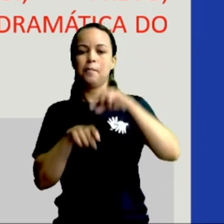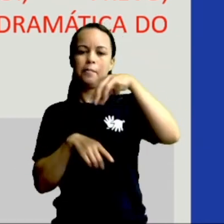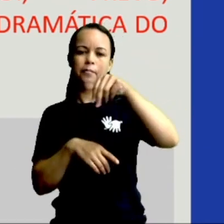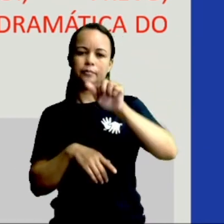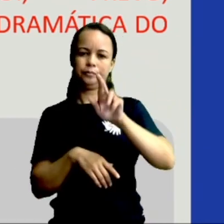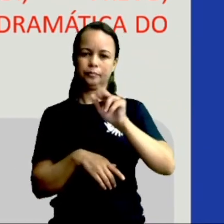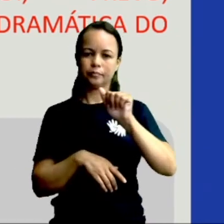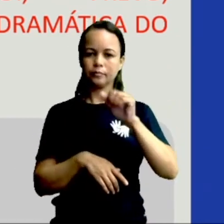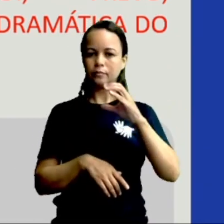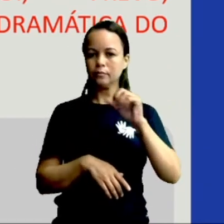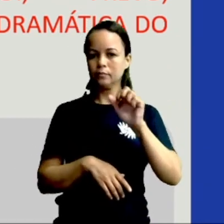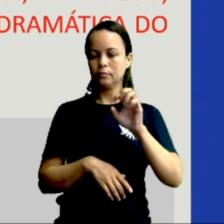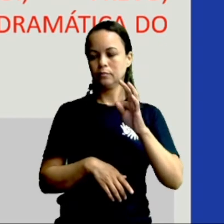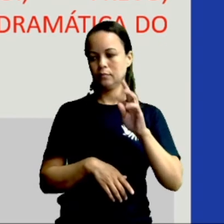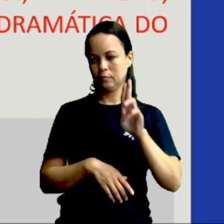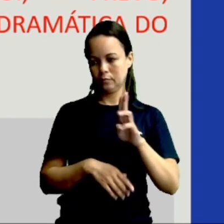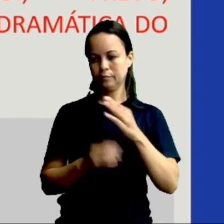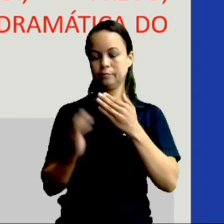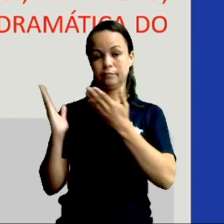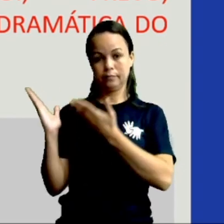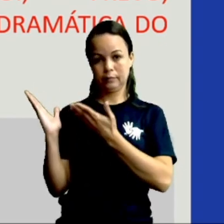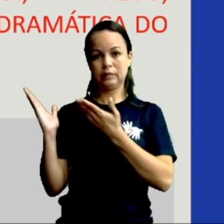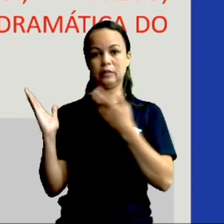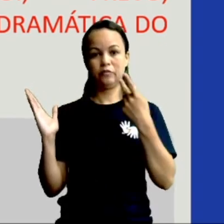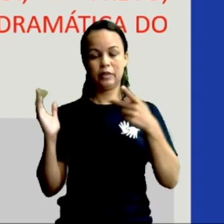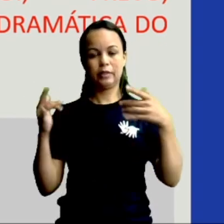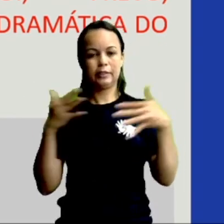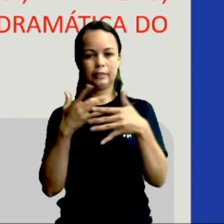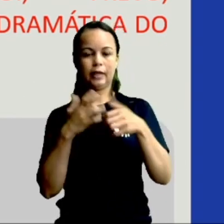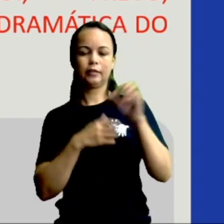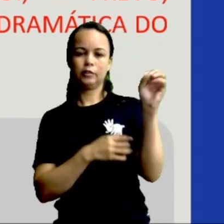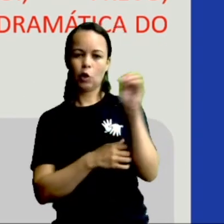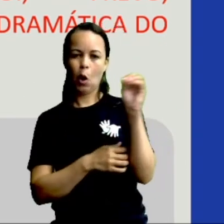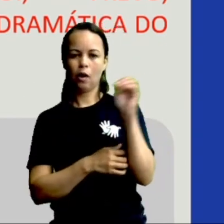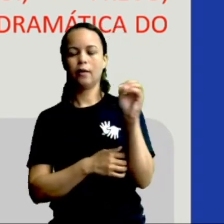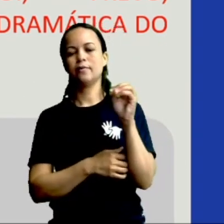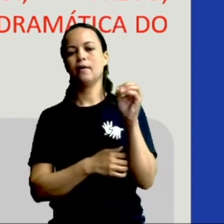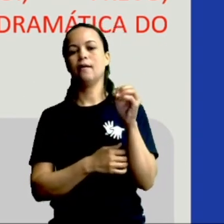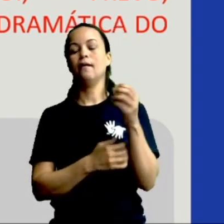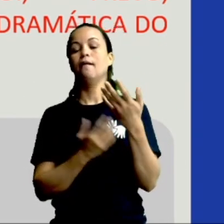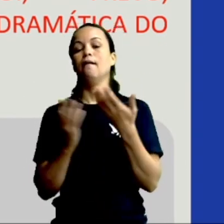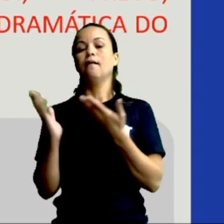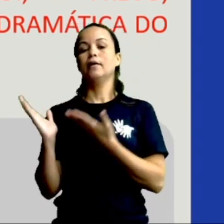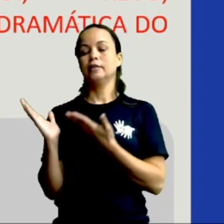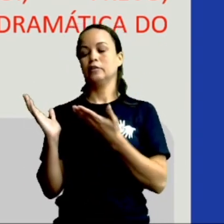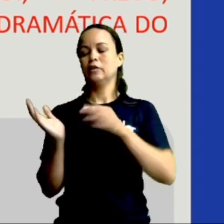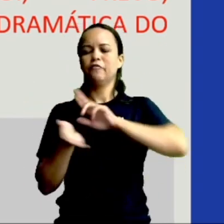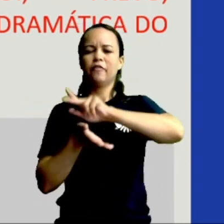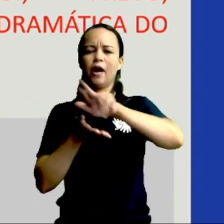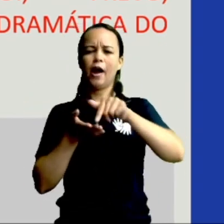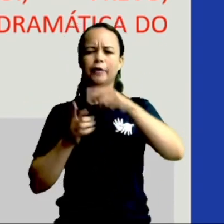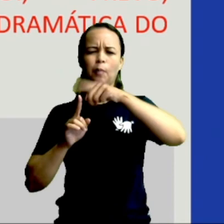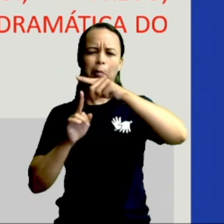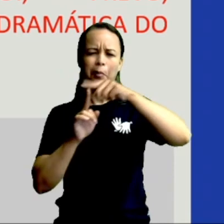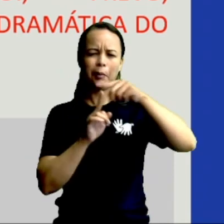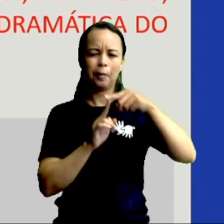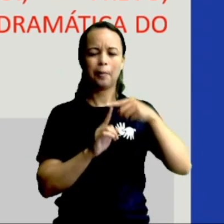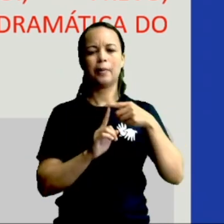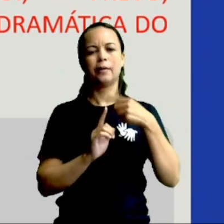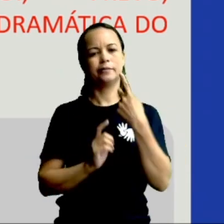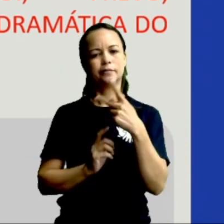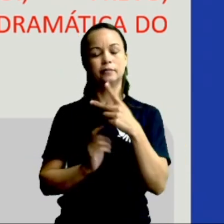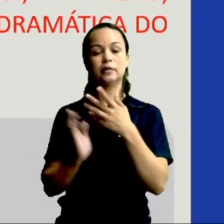você está vendo uma apresentação de maracatu em Olinda, em Pernambuco. E aí nós temos vários tipos de maracatu. Nossa